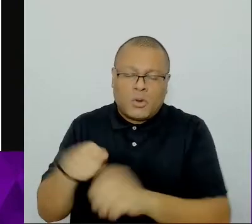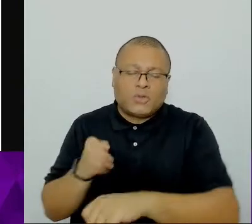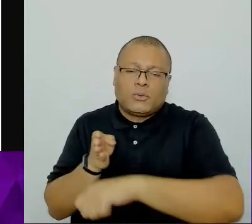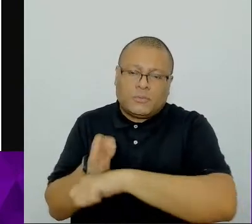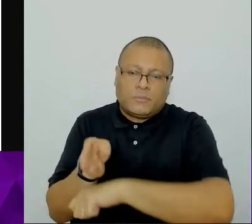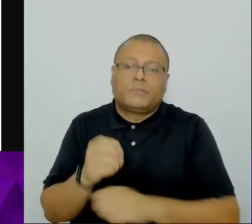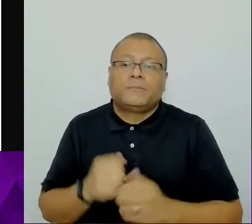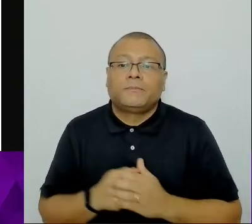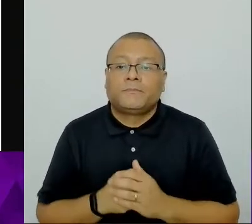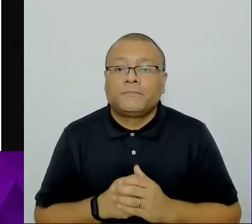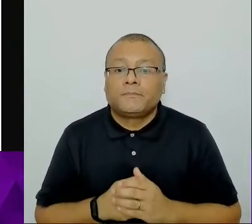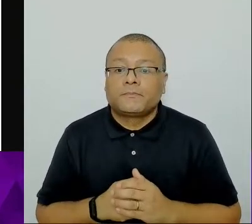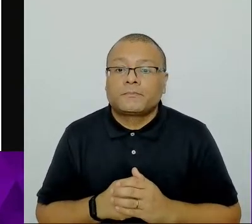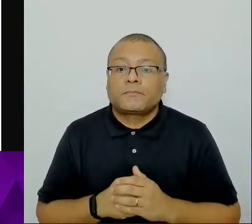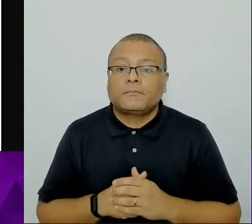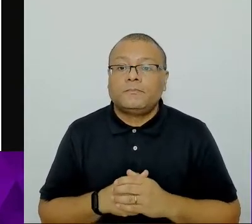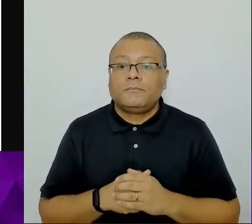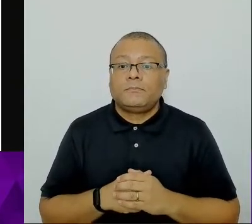BERT,